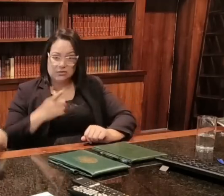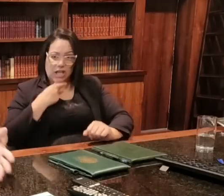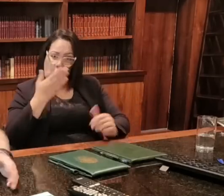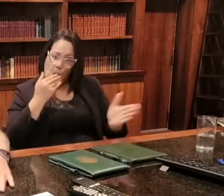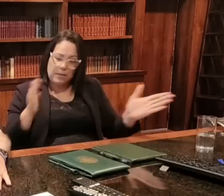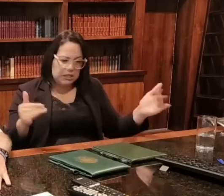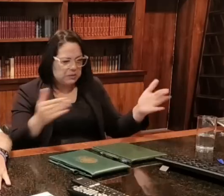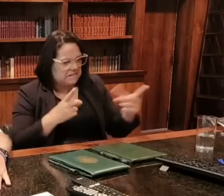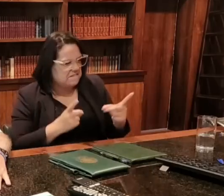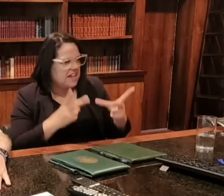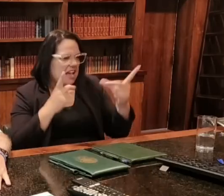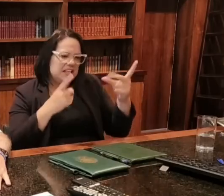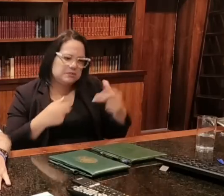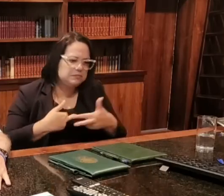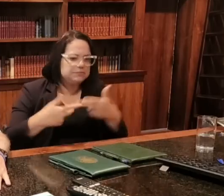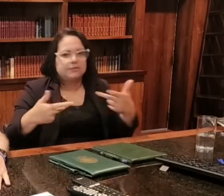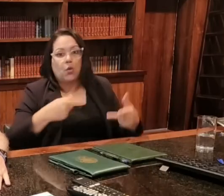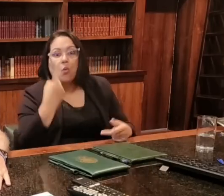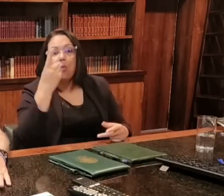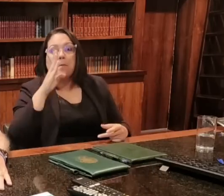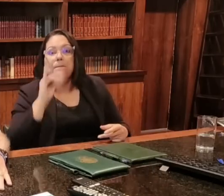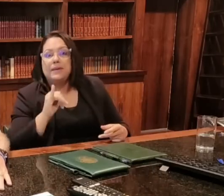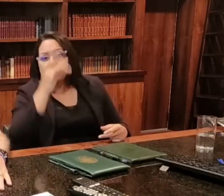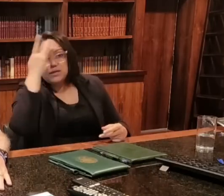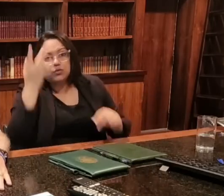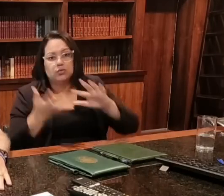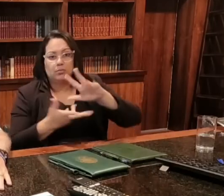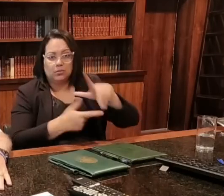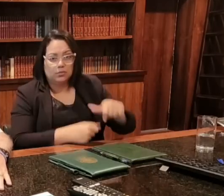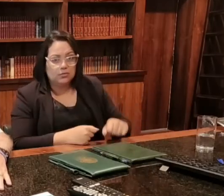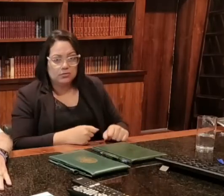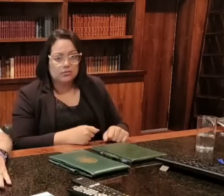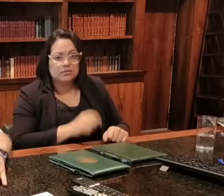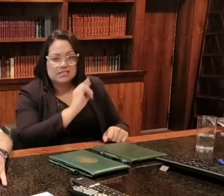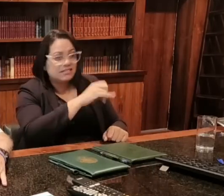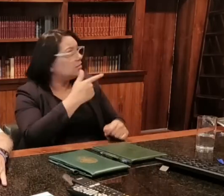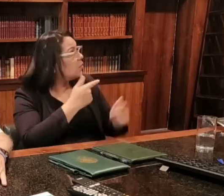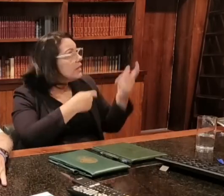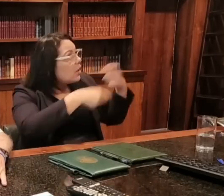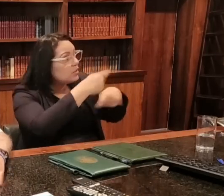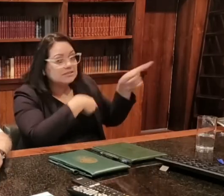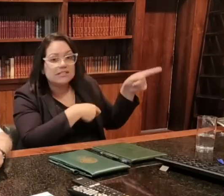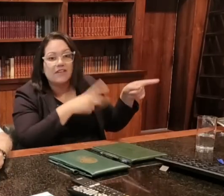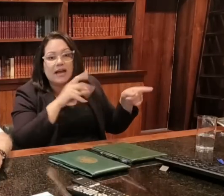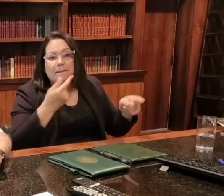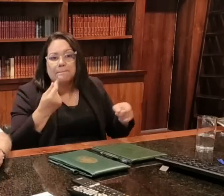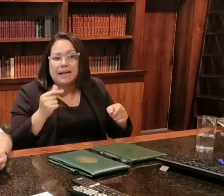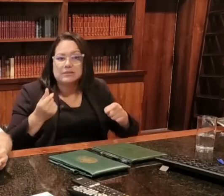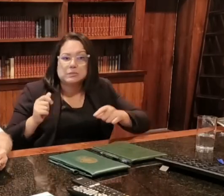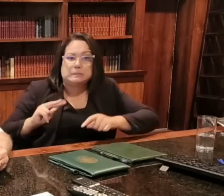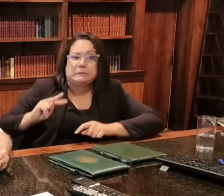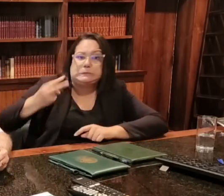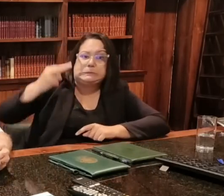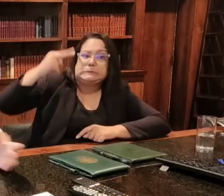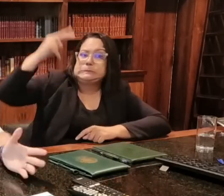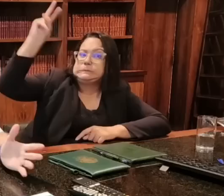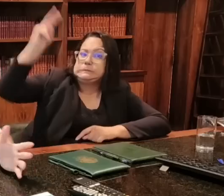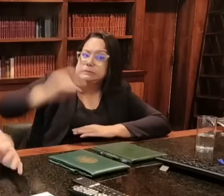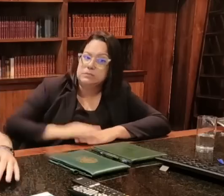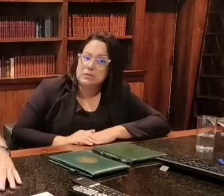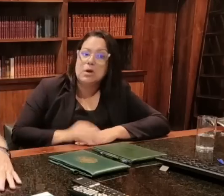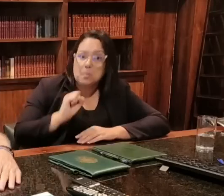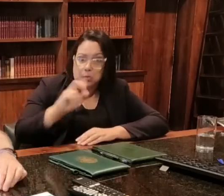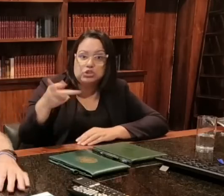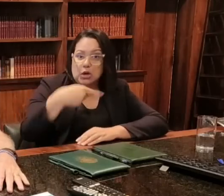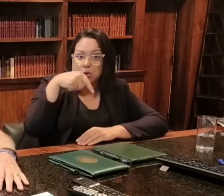a prorrogação das desonerações dos tributos federais sobre os combustíveis E aí ele já alerta para